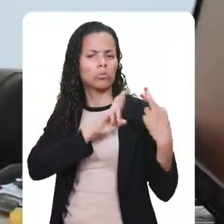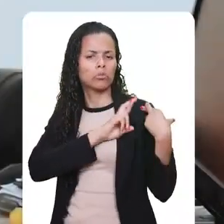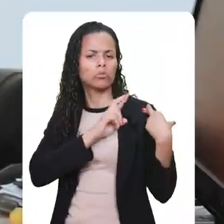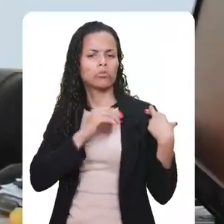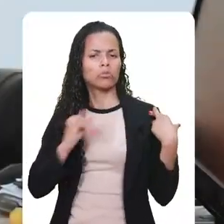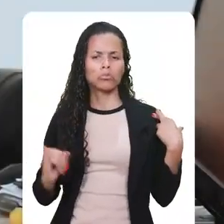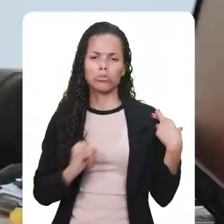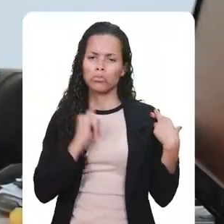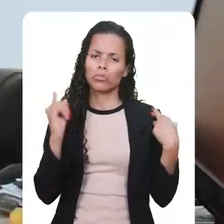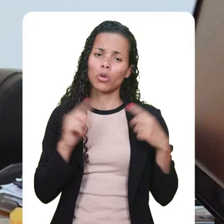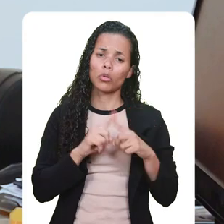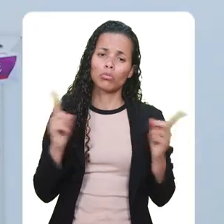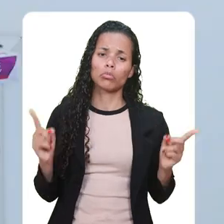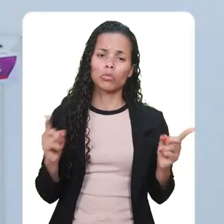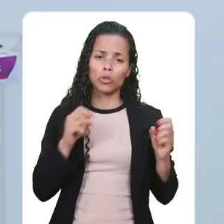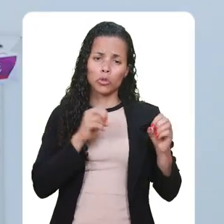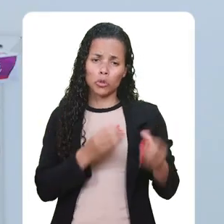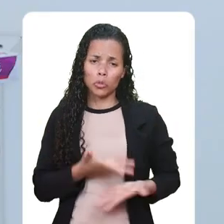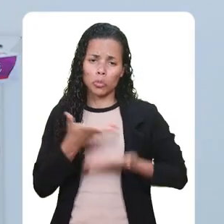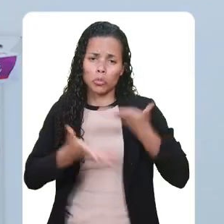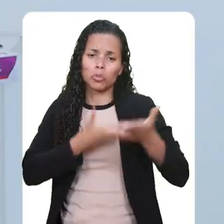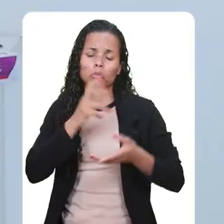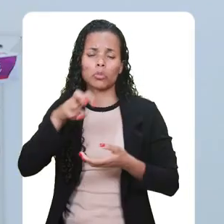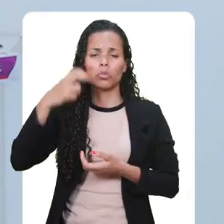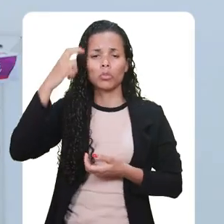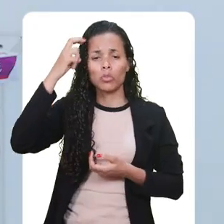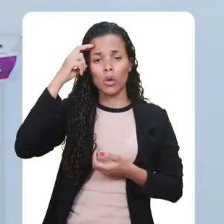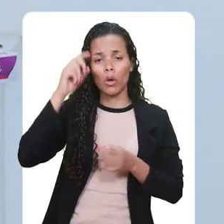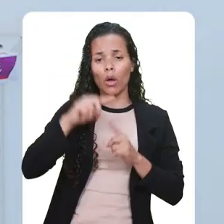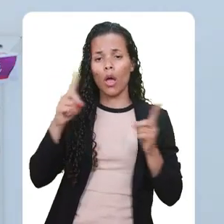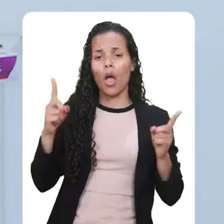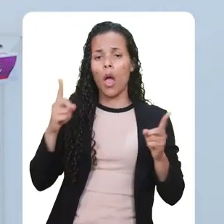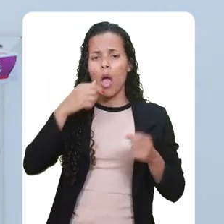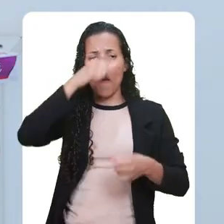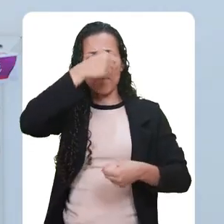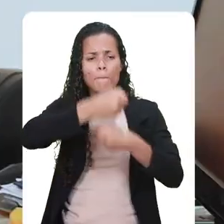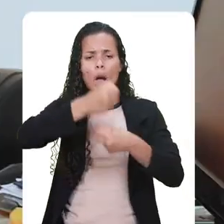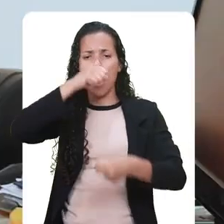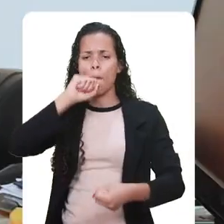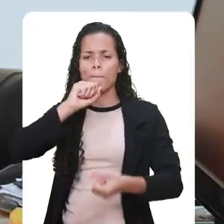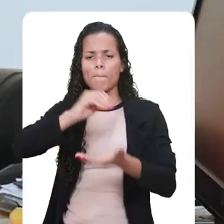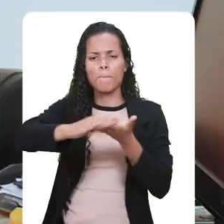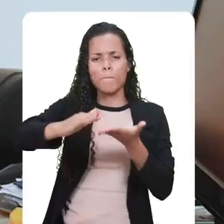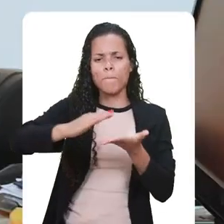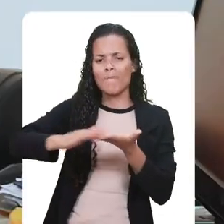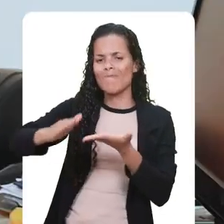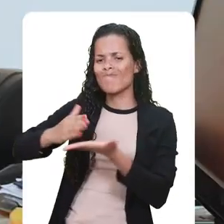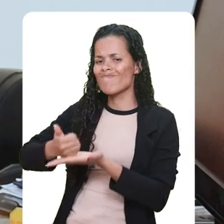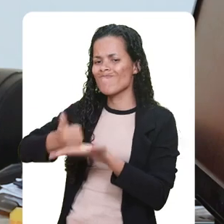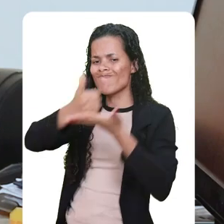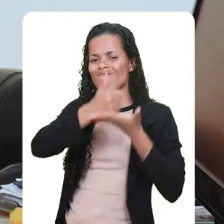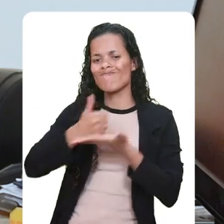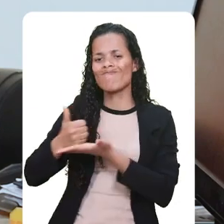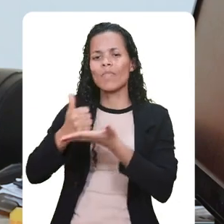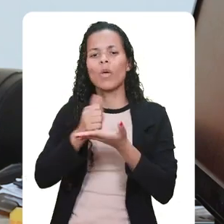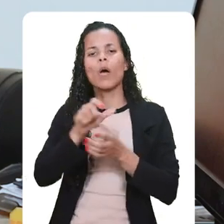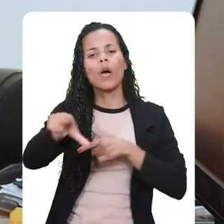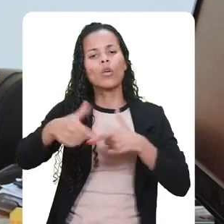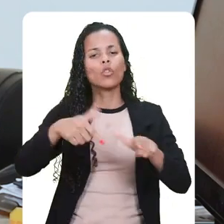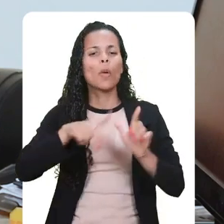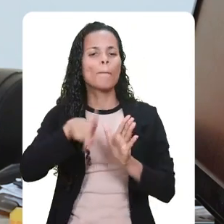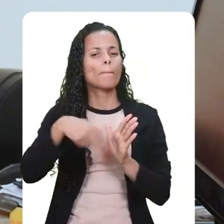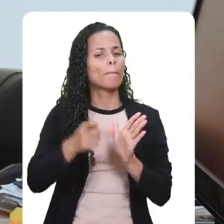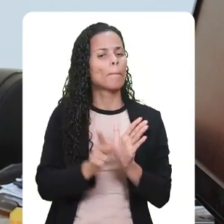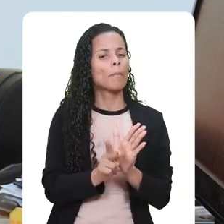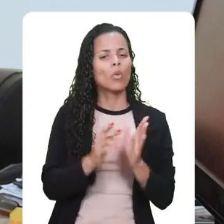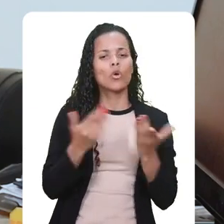ele tem um papel fundamental, tanto no incentivo cultural, ou seja, patrocinando, financiando, apoiando alguma obra,